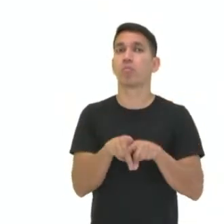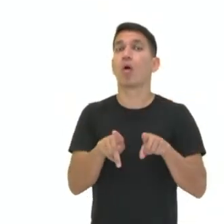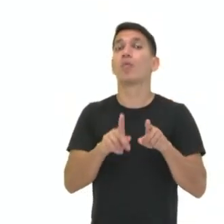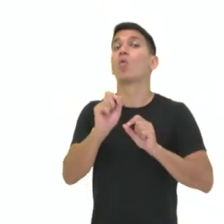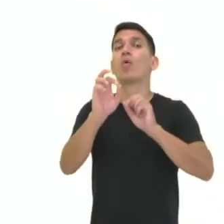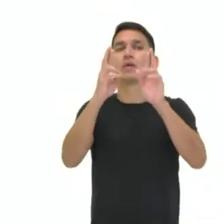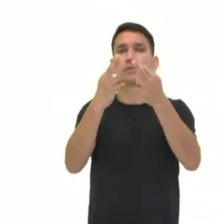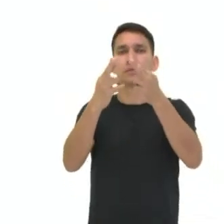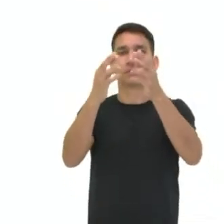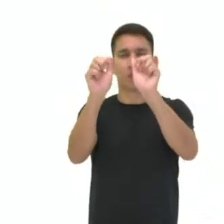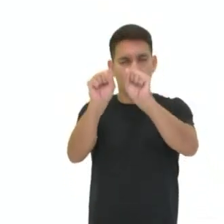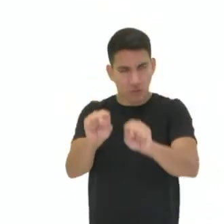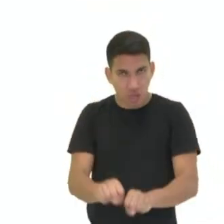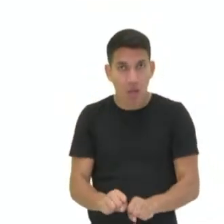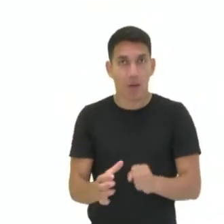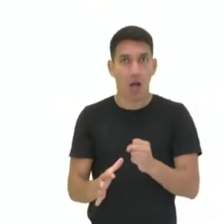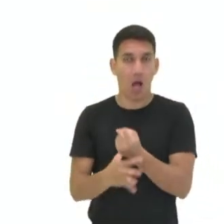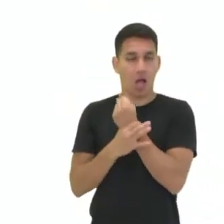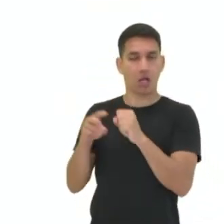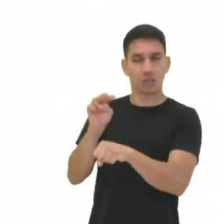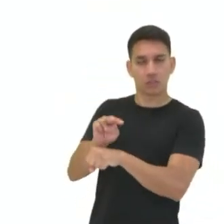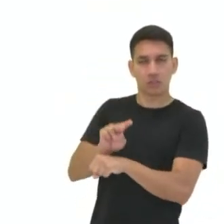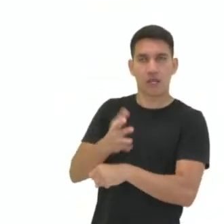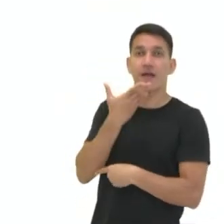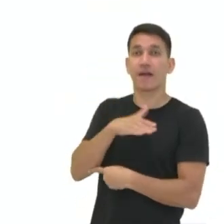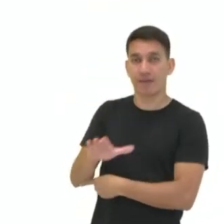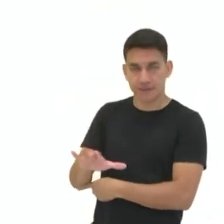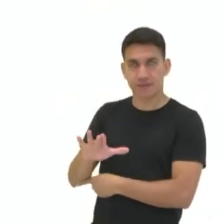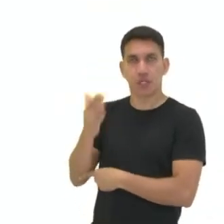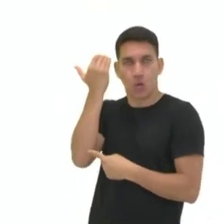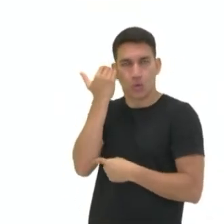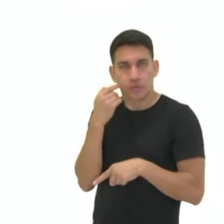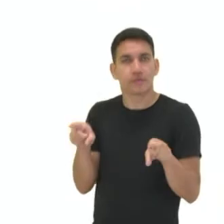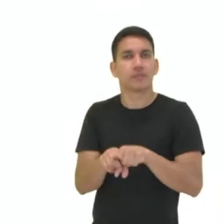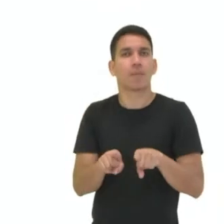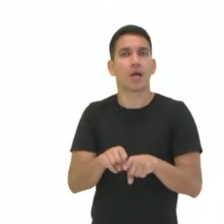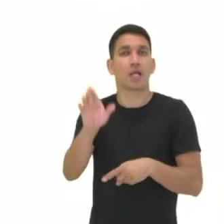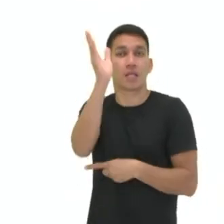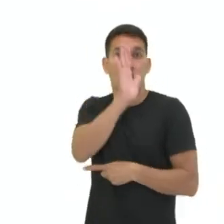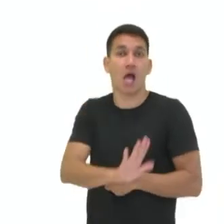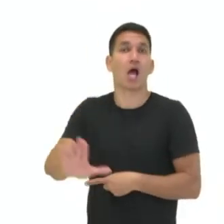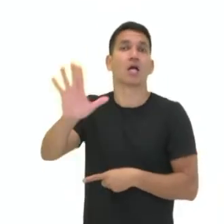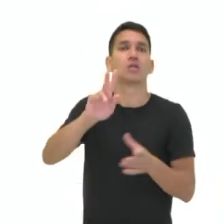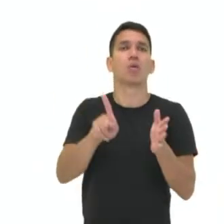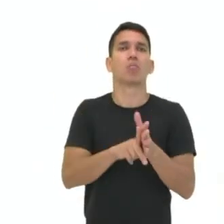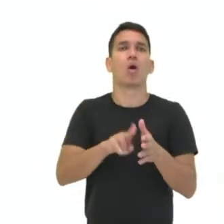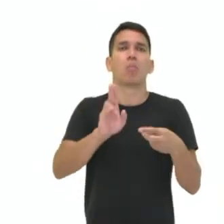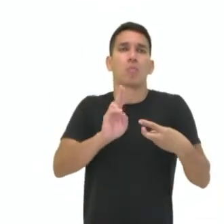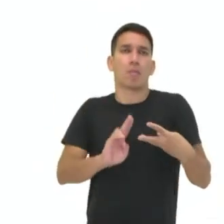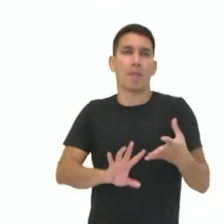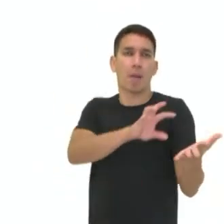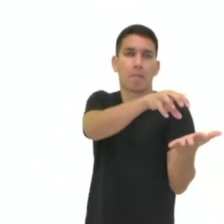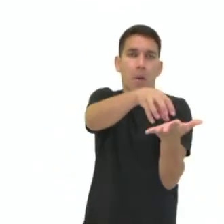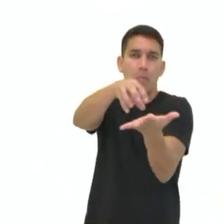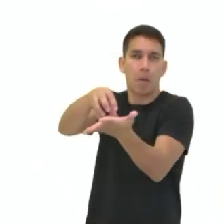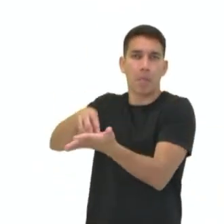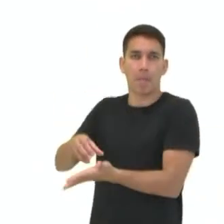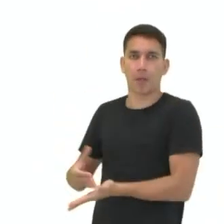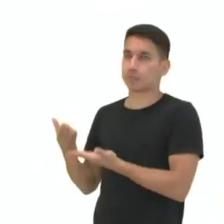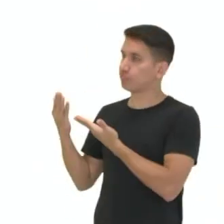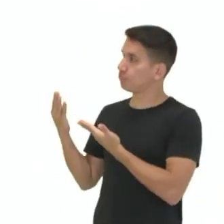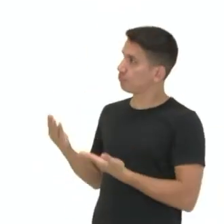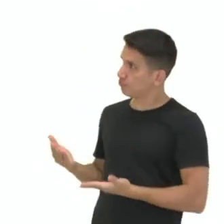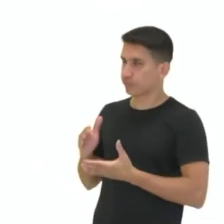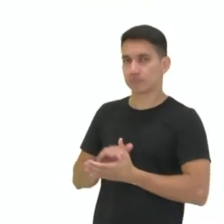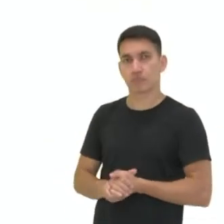do Adolescente e do Sistema Nacional de Defesa do Consumidor, como o Ministério da Justiça, os PROCONs, o Ministério Público e a Defensoria Pública.